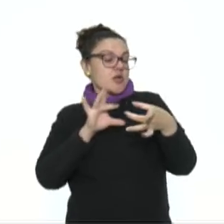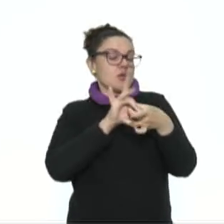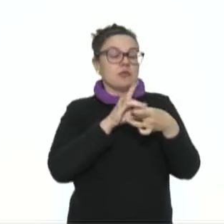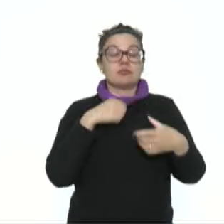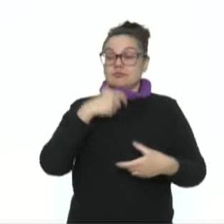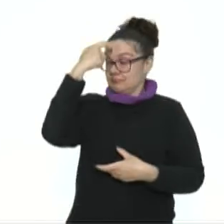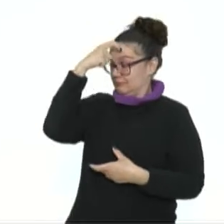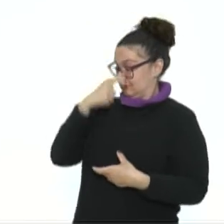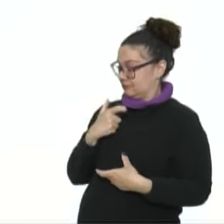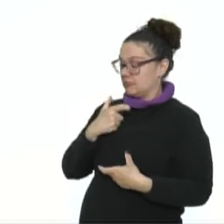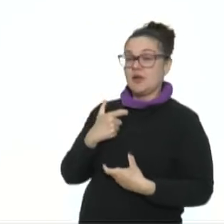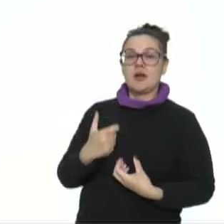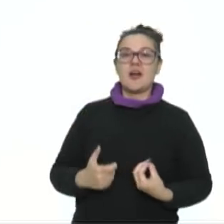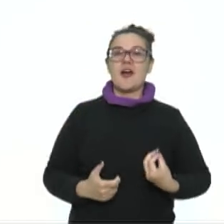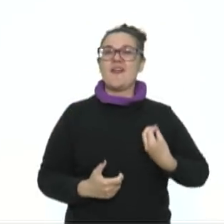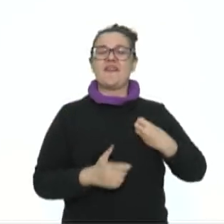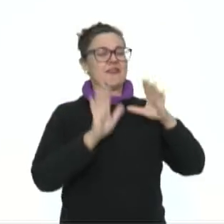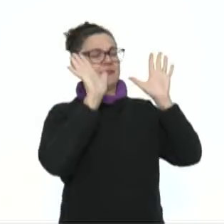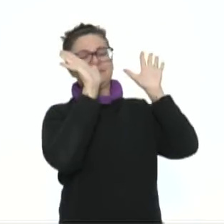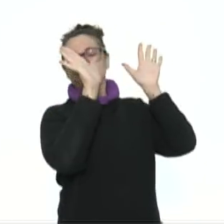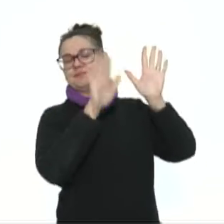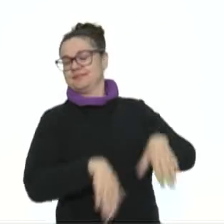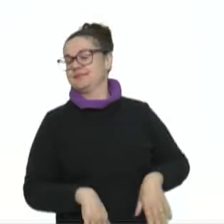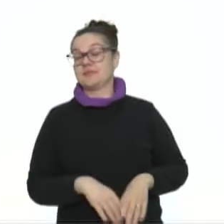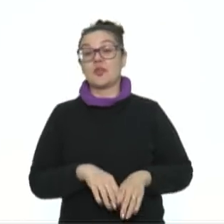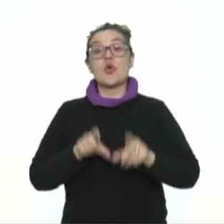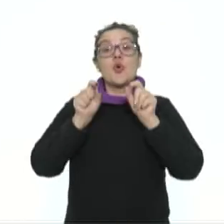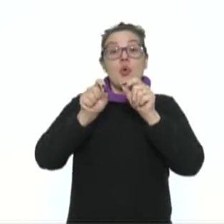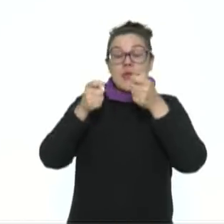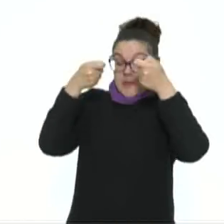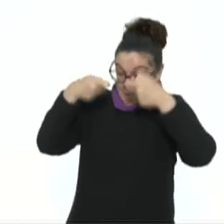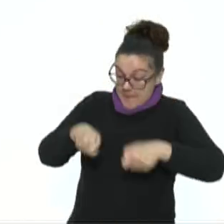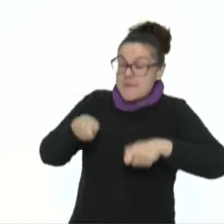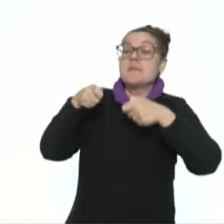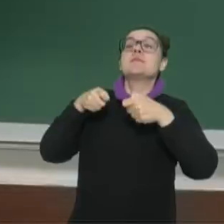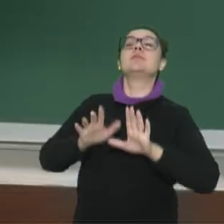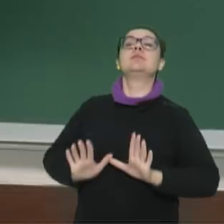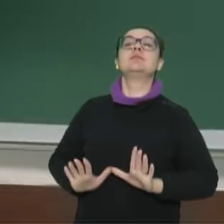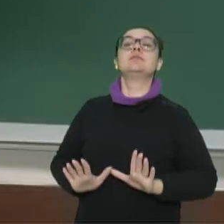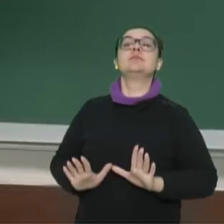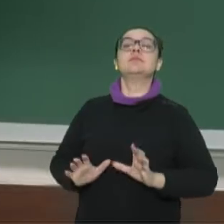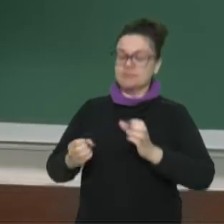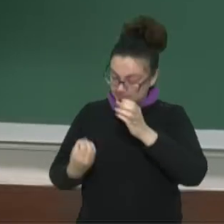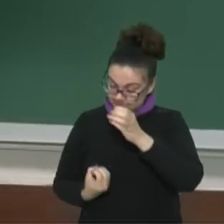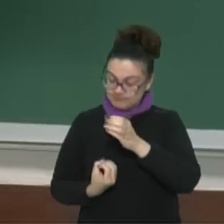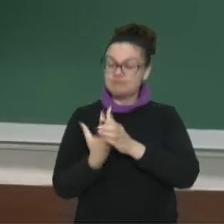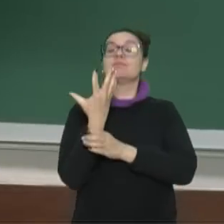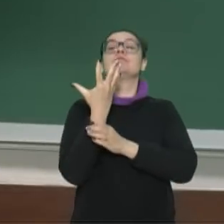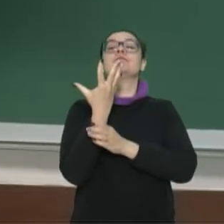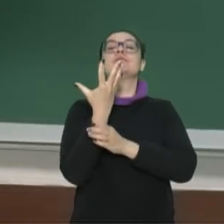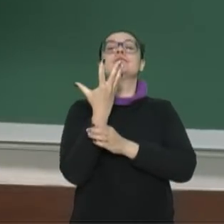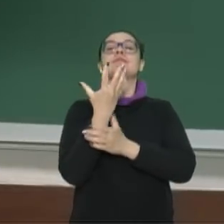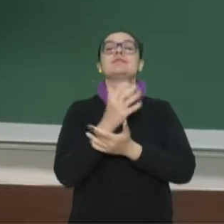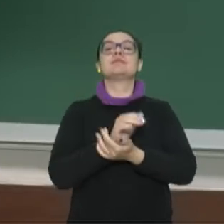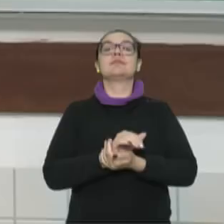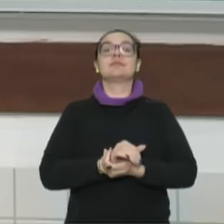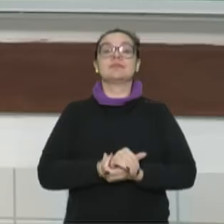sou. Viver não é necessário. O que é necessário é criar.